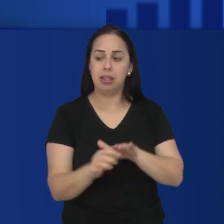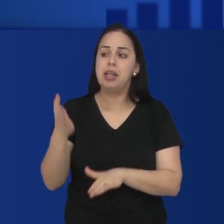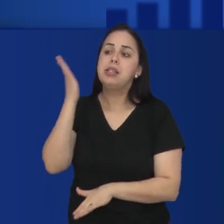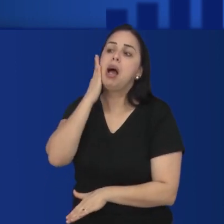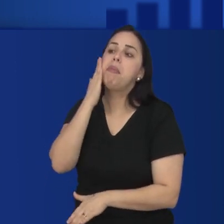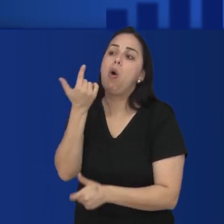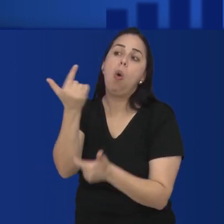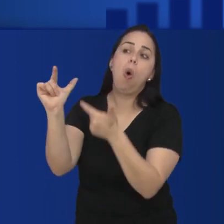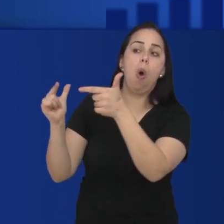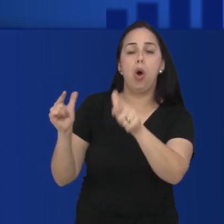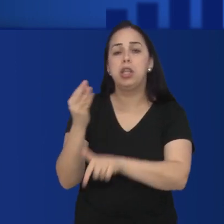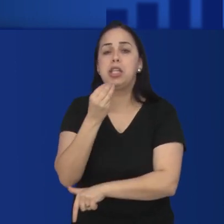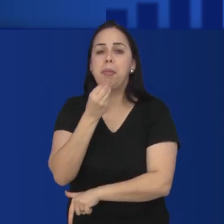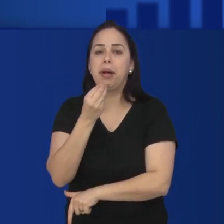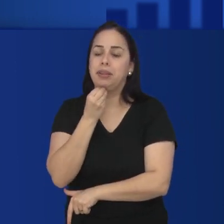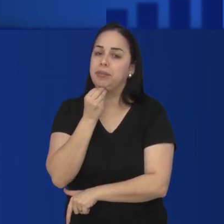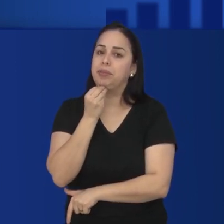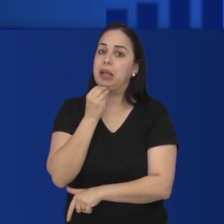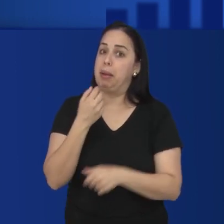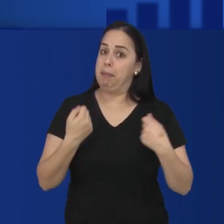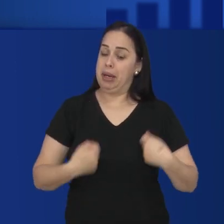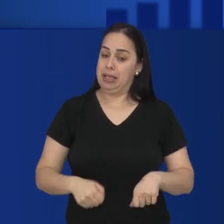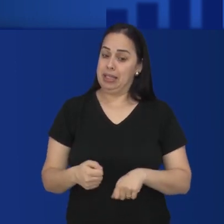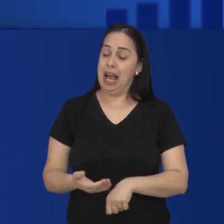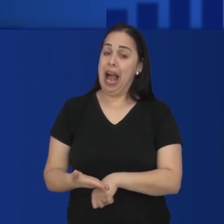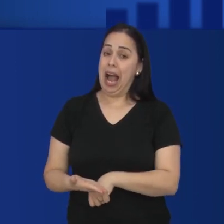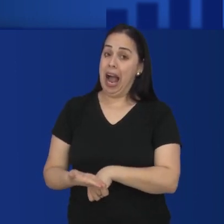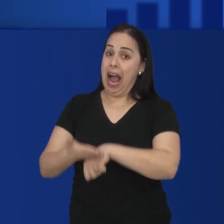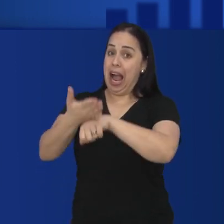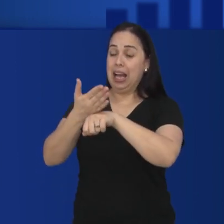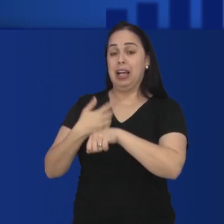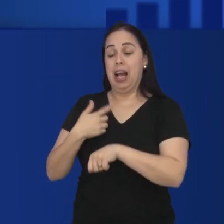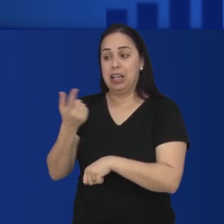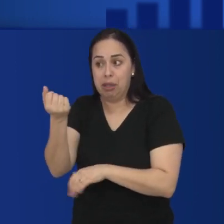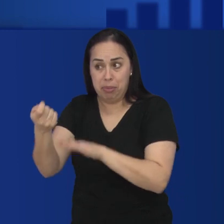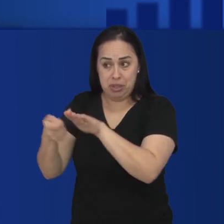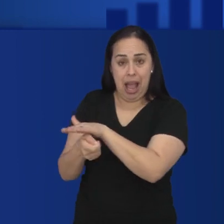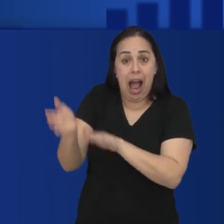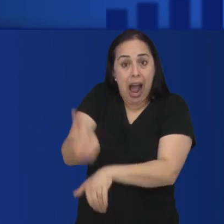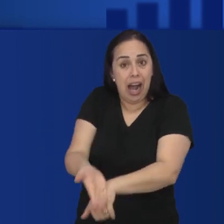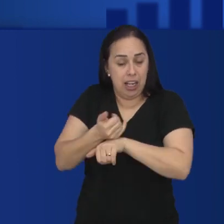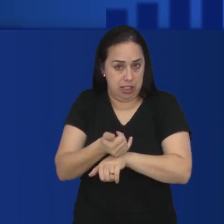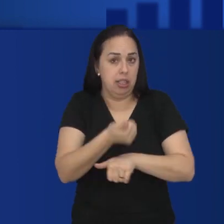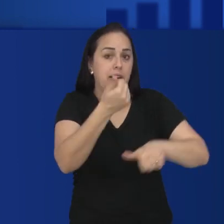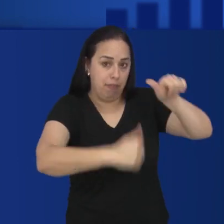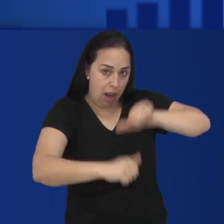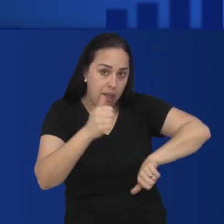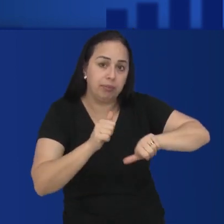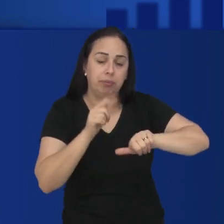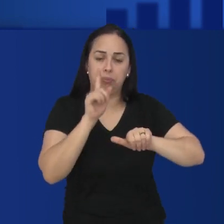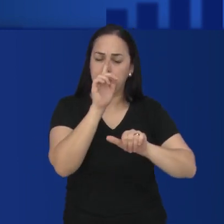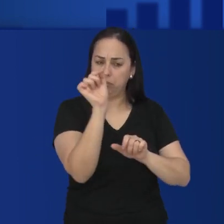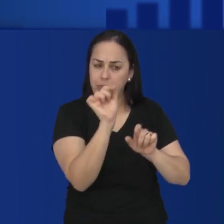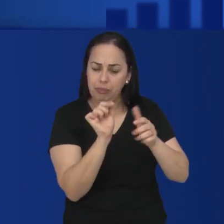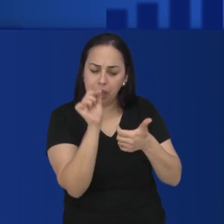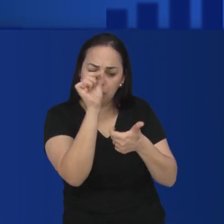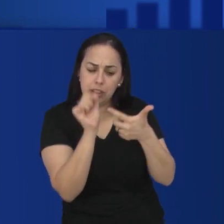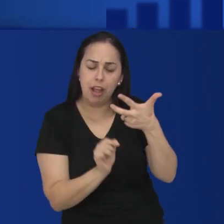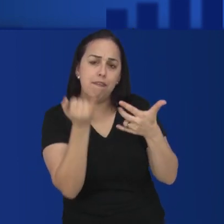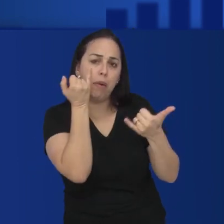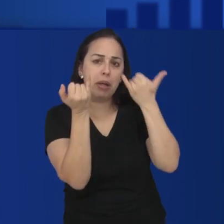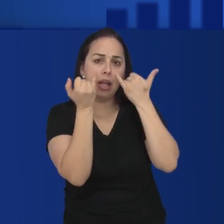no mercado para saber qual é a tendência é muito ajuizado antes de buscar recursos financeiros para isso. Uma vez tendo isso em mãos, você